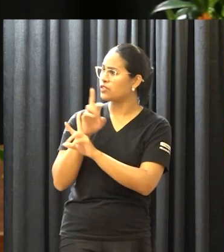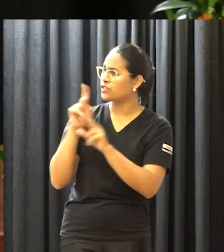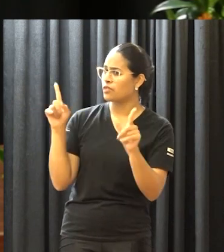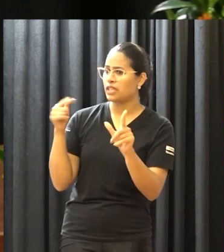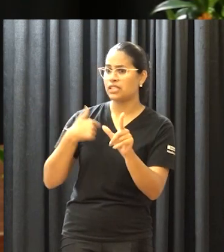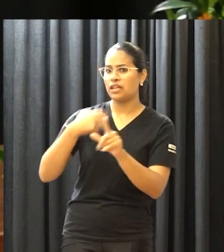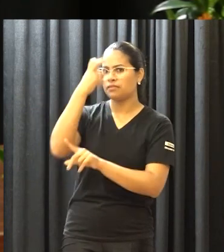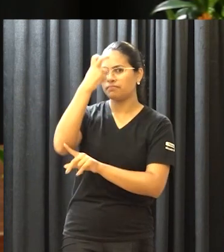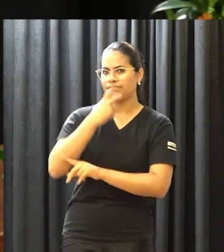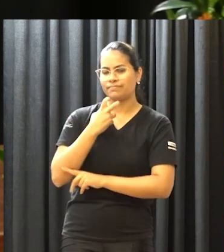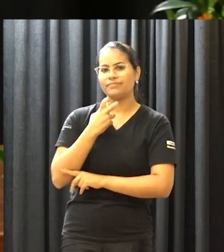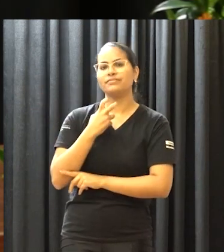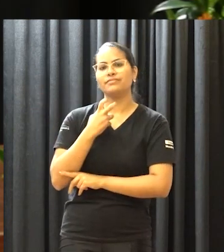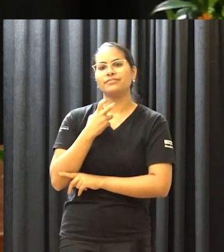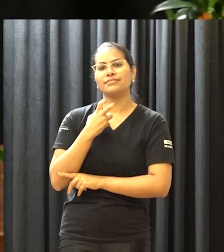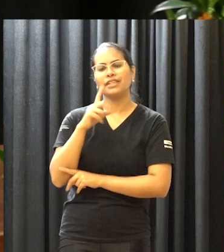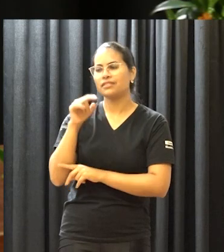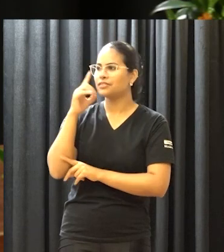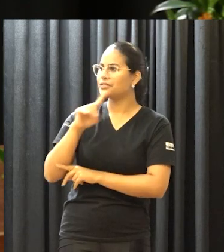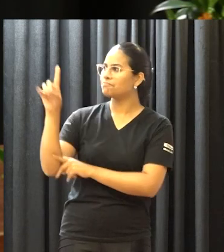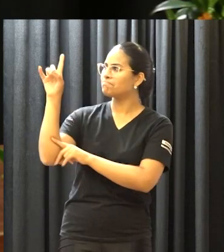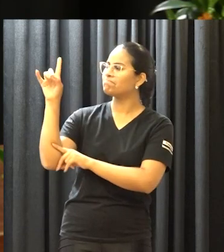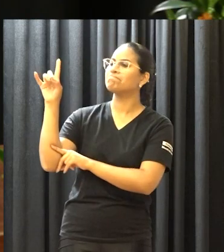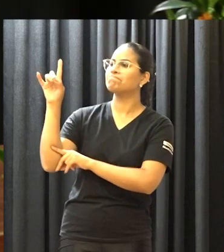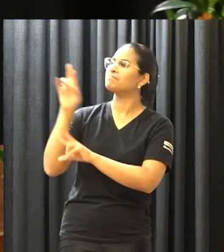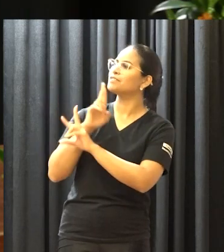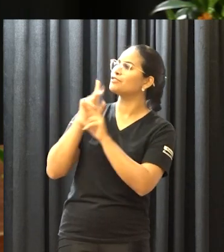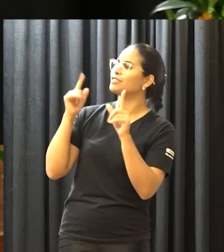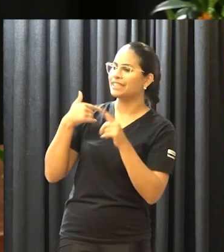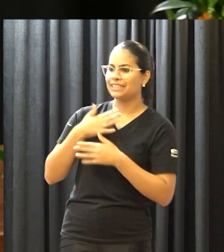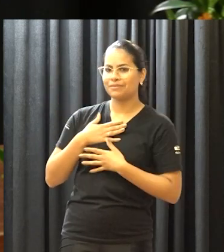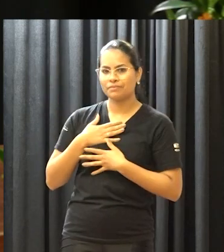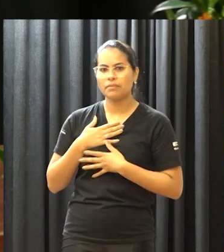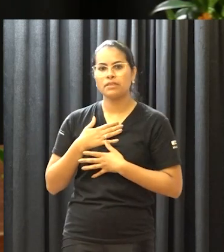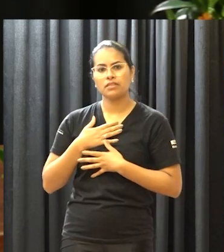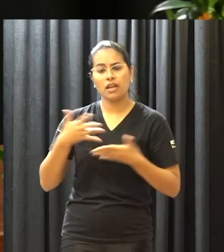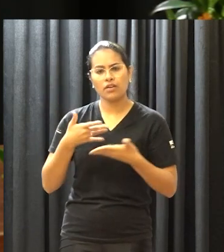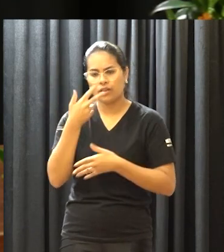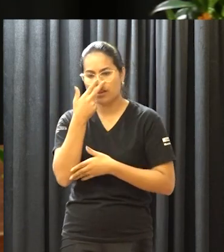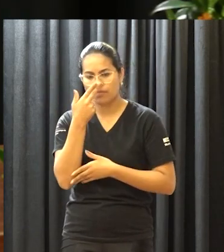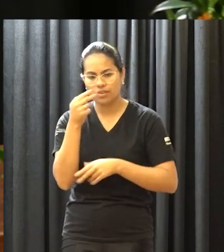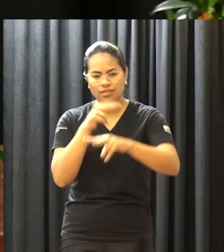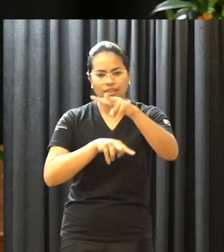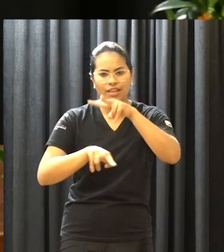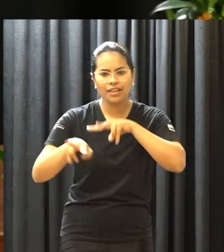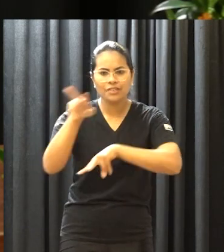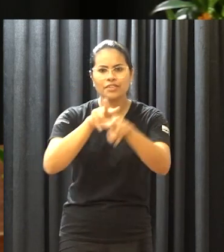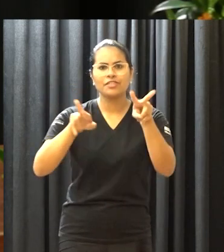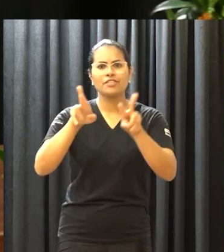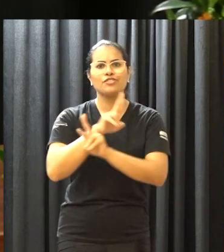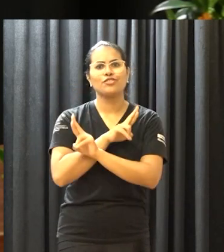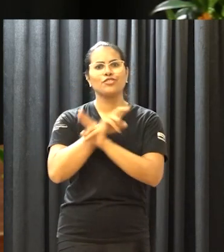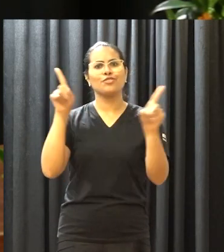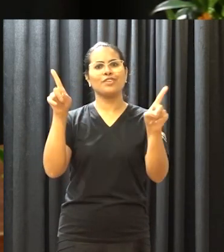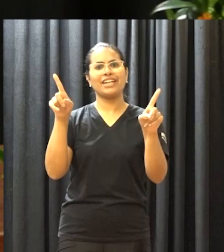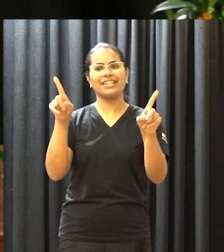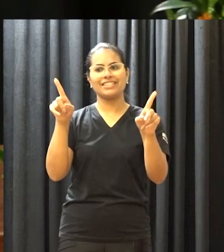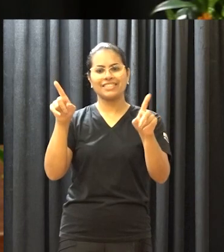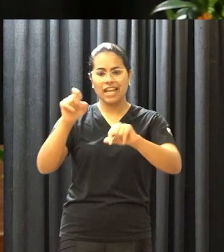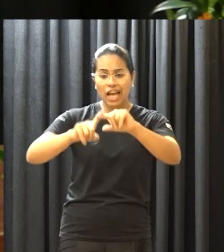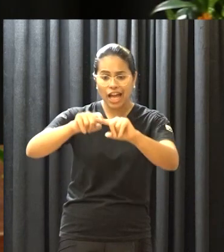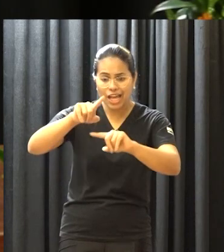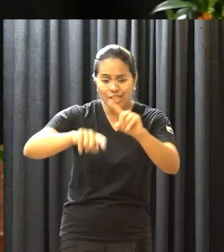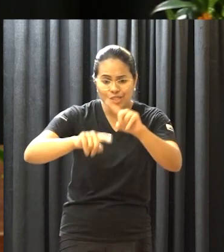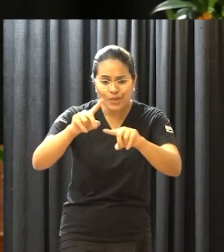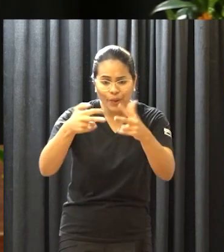deficiente visual. Eu consegui uma nova visão, um novo modo de ver. Um novo modo de ver, né? As coisas de modo